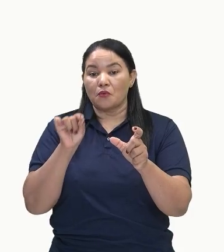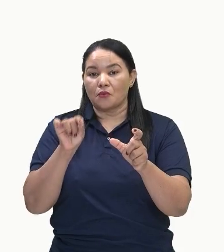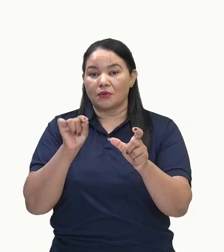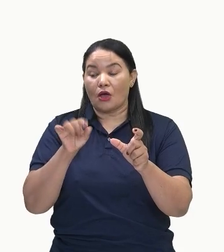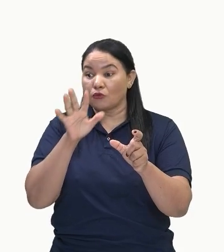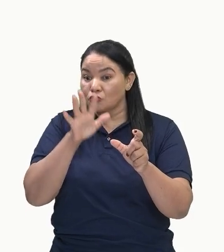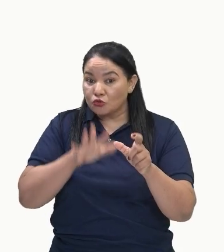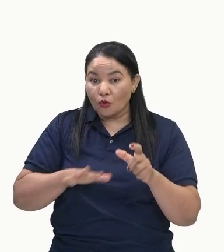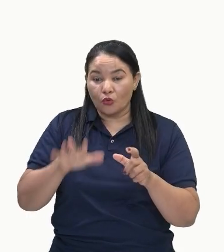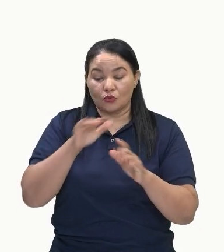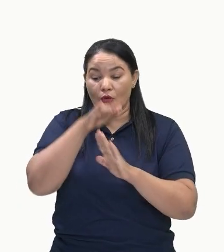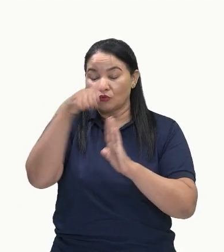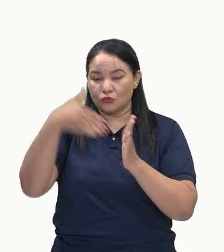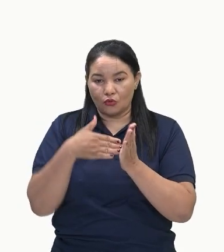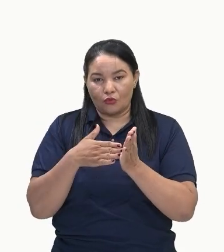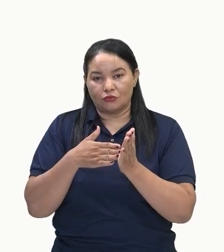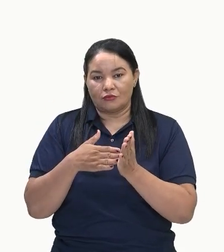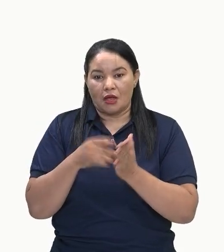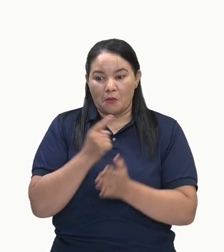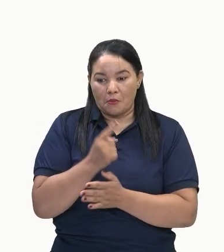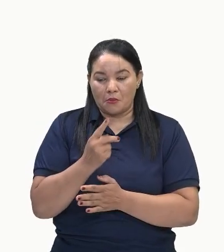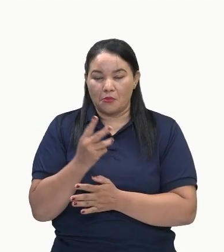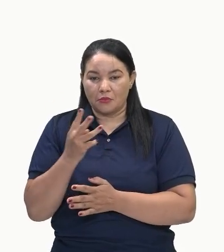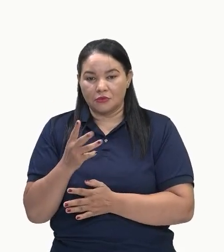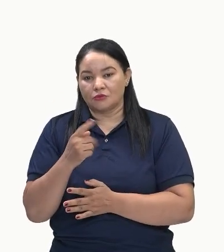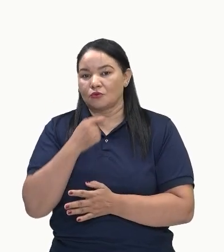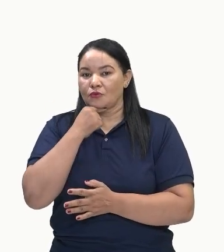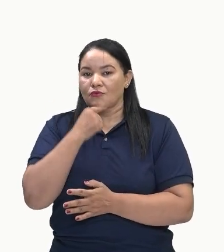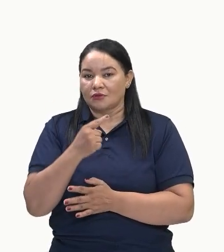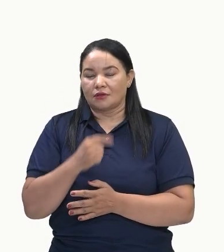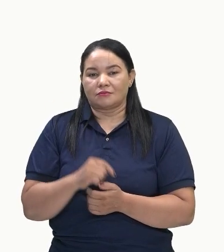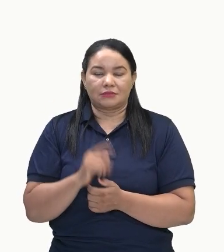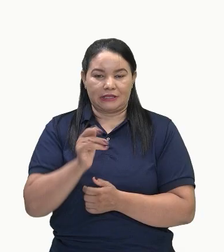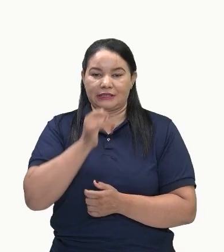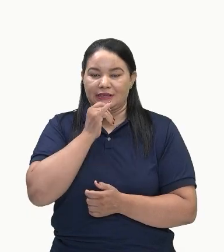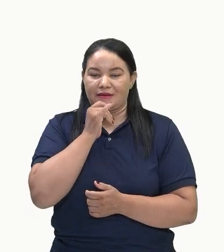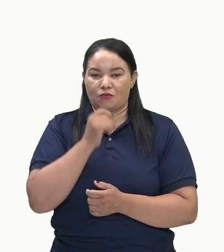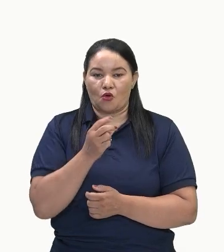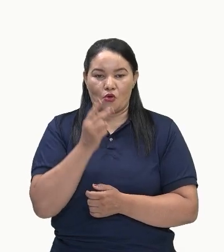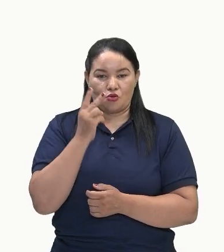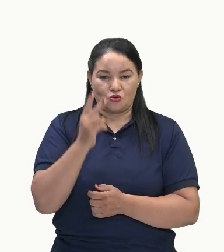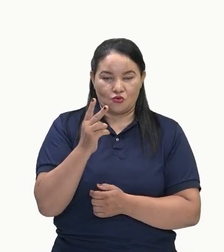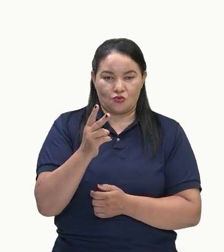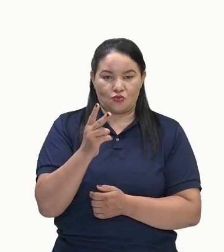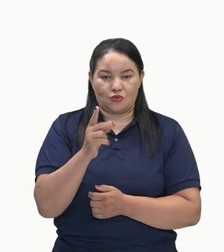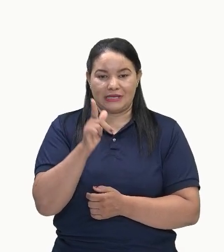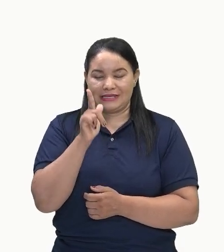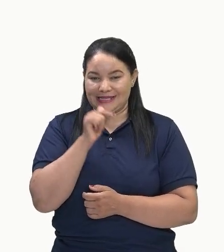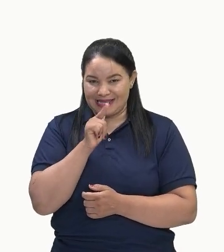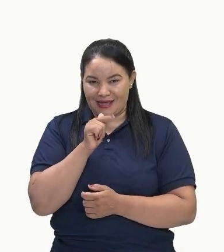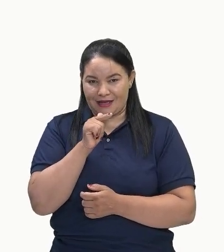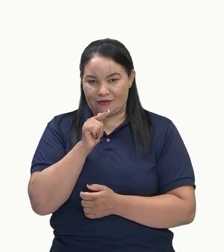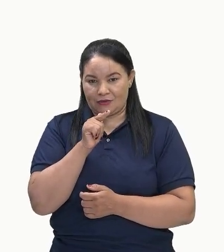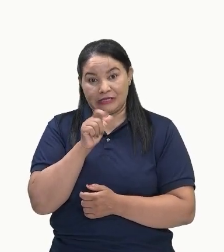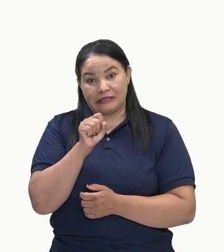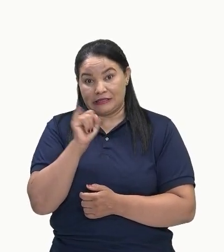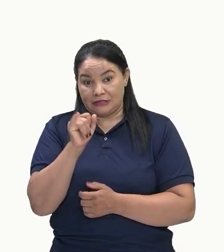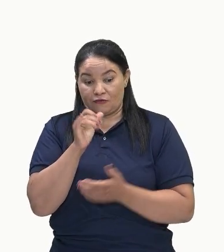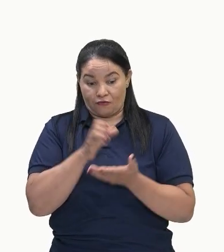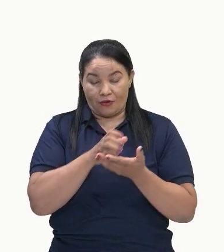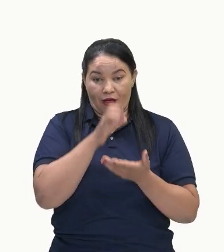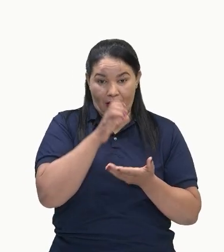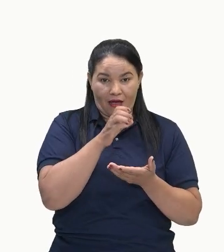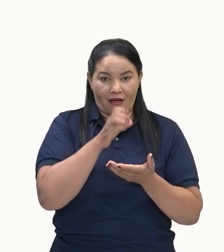todo. Eu não posso contar ele em unidades. Repare que eu não digo, eu tenho 2 águas. Até posso contar se eu estiver me referindo a uma garrafa de água, mas eu estou